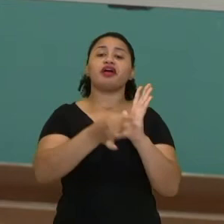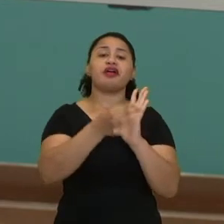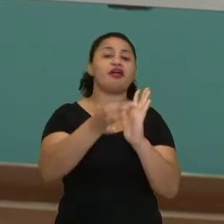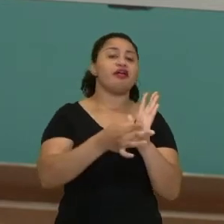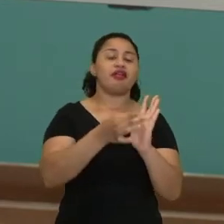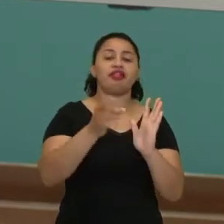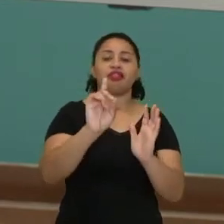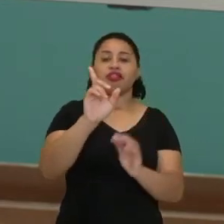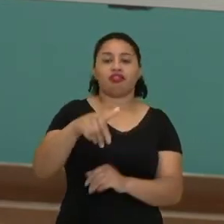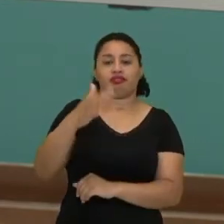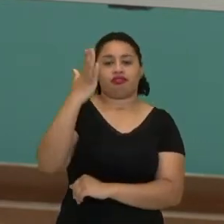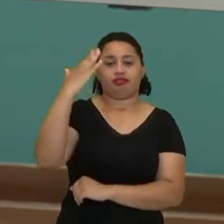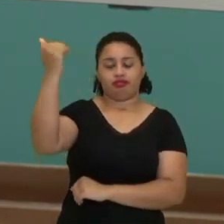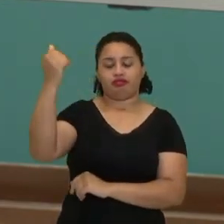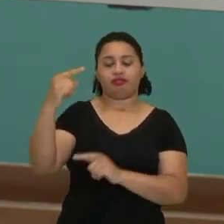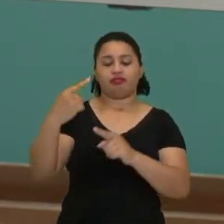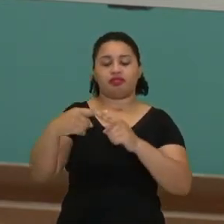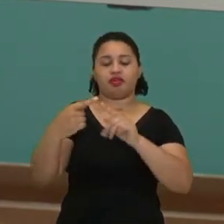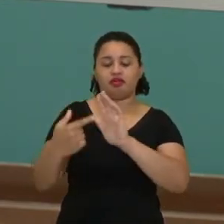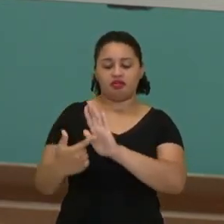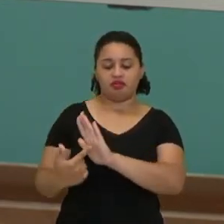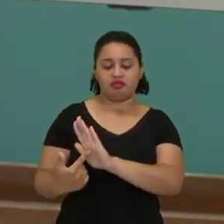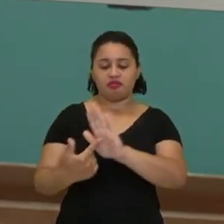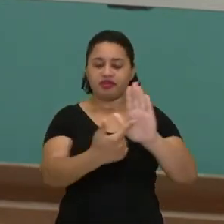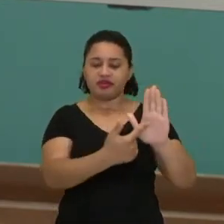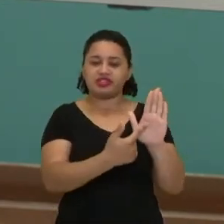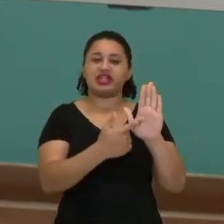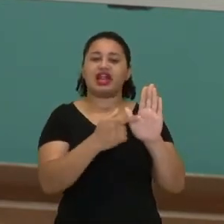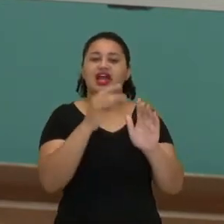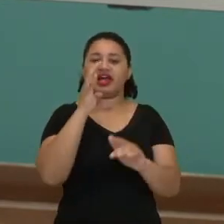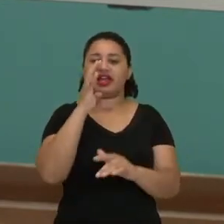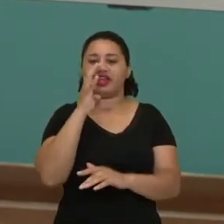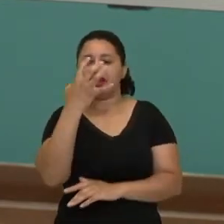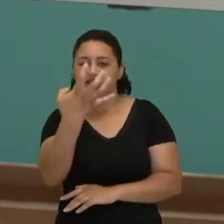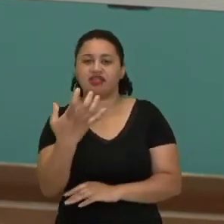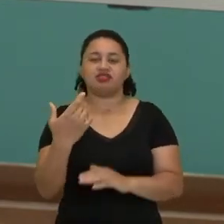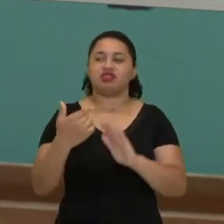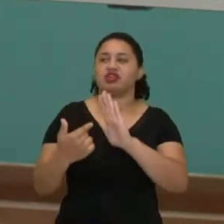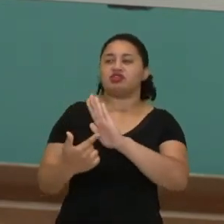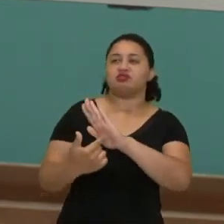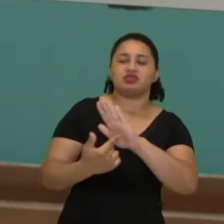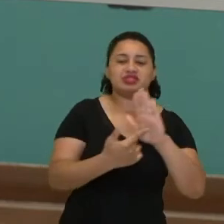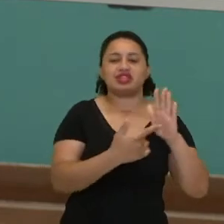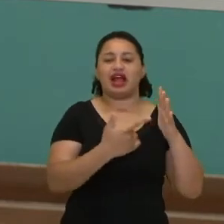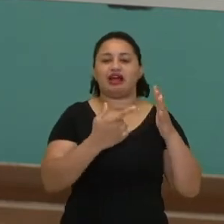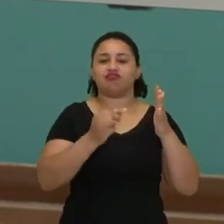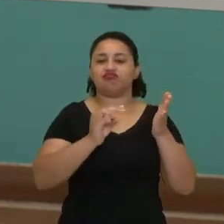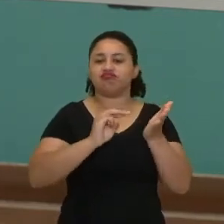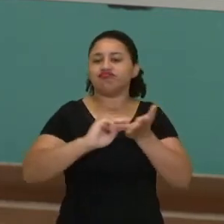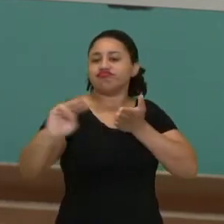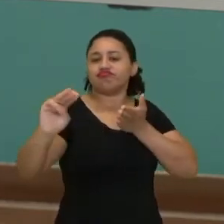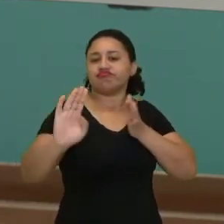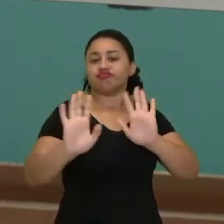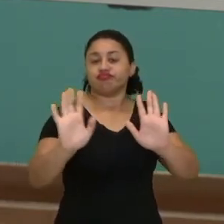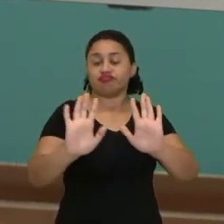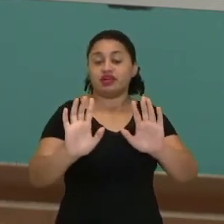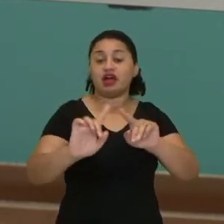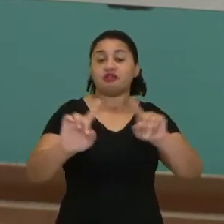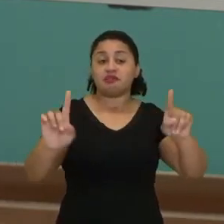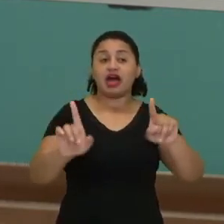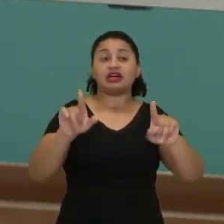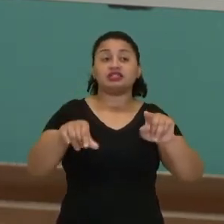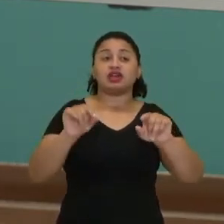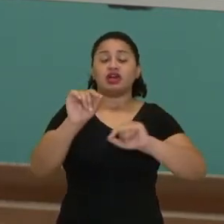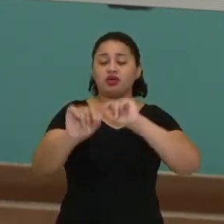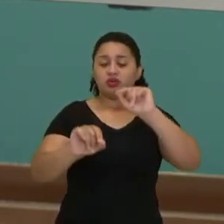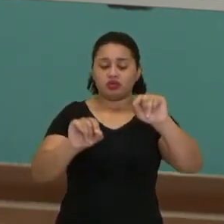famoso por trazer mensagens, por trazer críticas. Ele é famoso por trazer uma